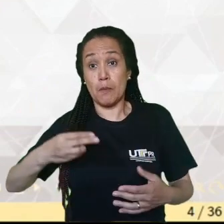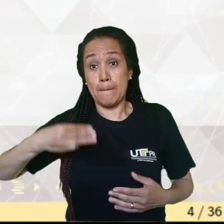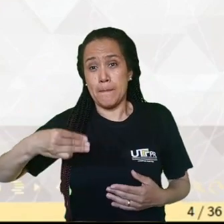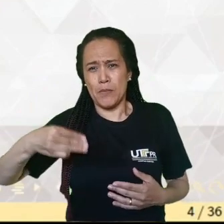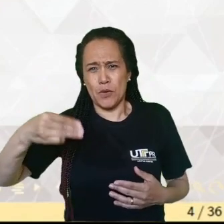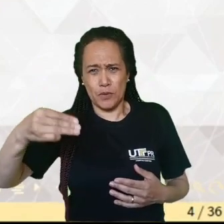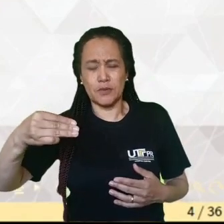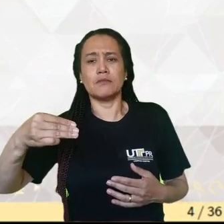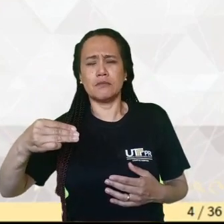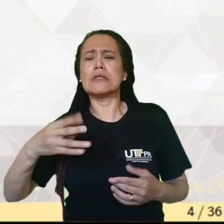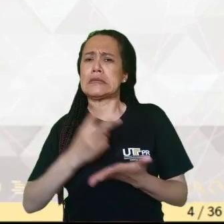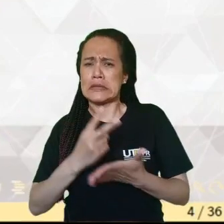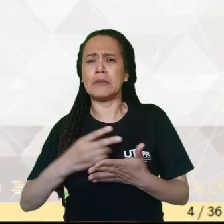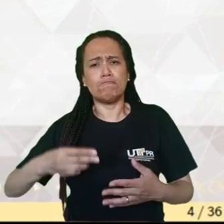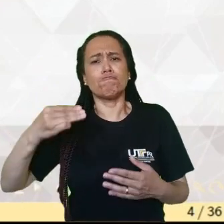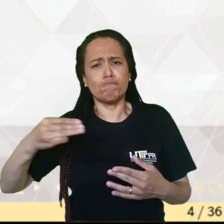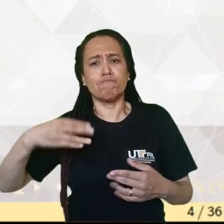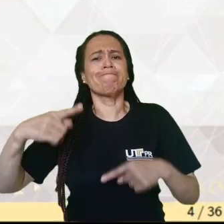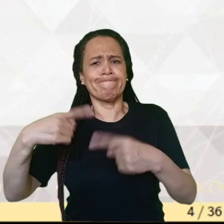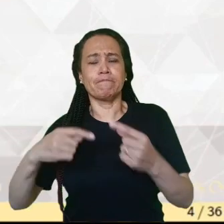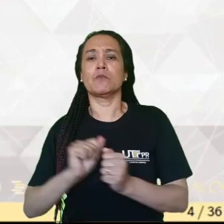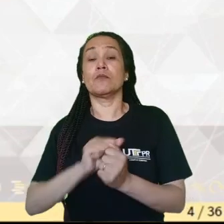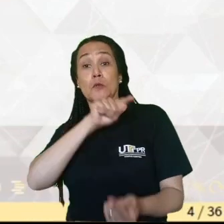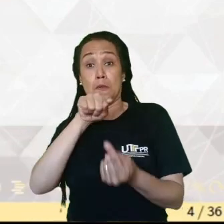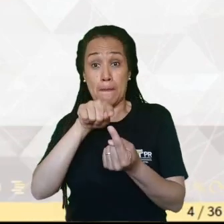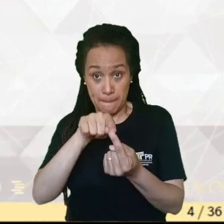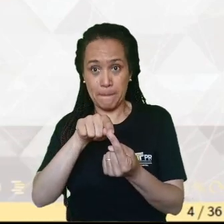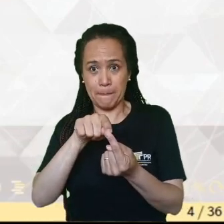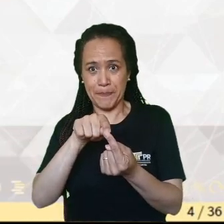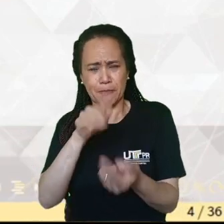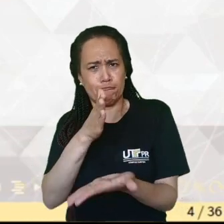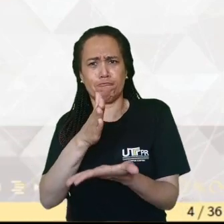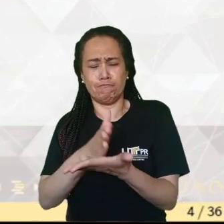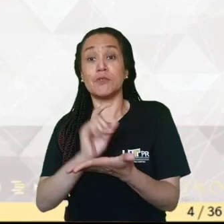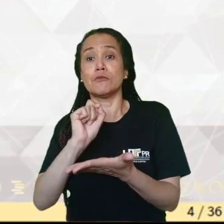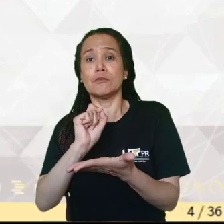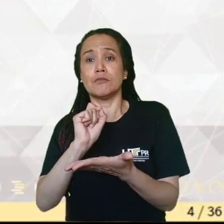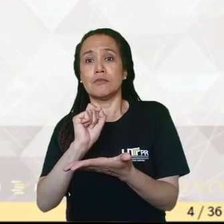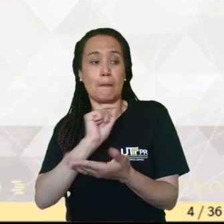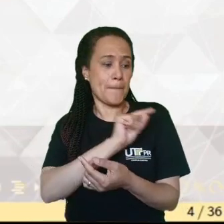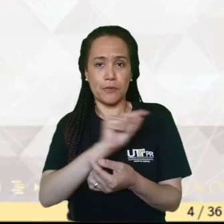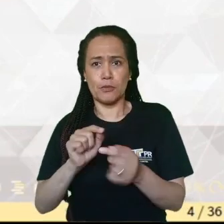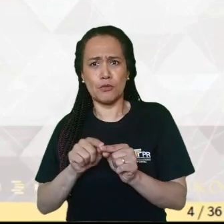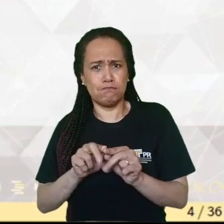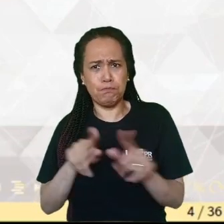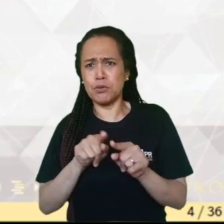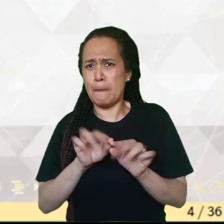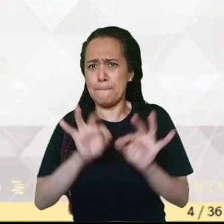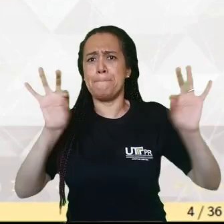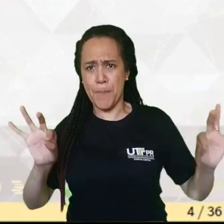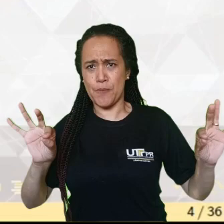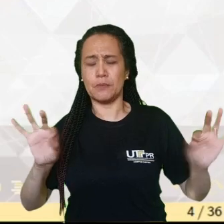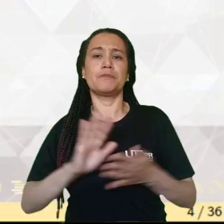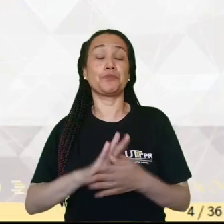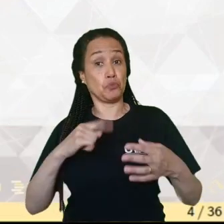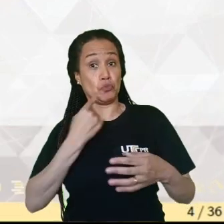a observação mais frequente e o ponto médio é um ponto equidistante, um ponto entre os extremos. Então nós temos quatro tipos